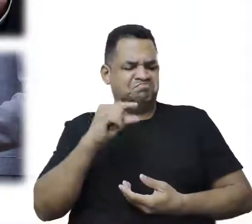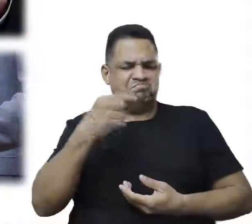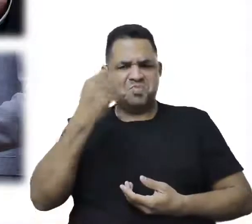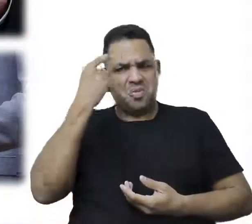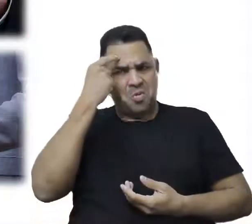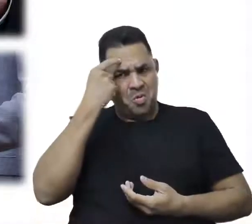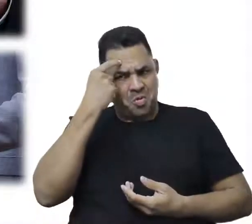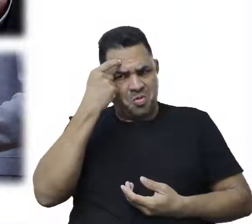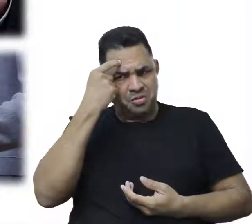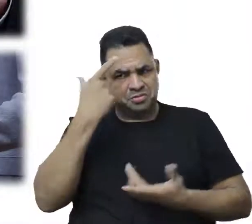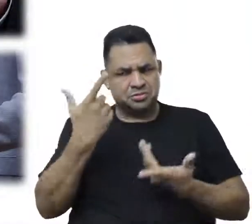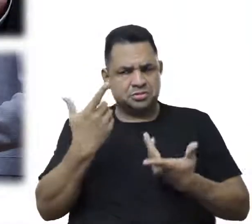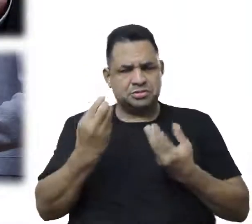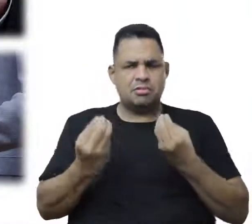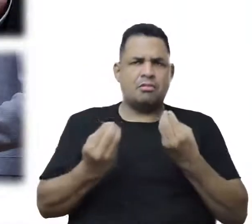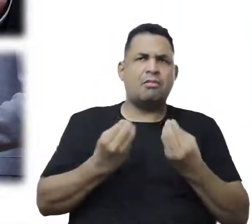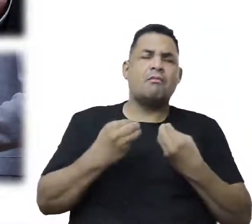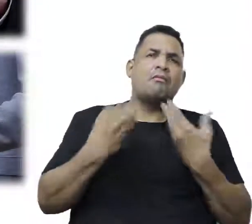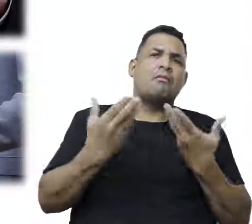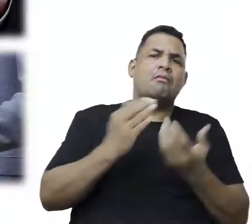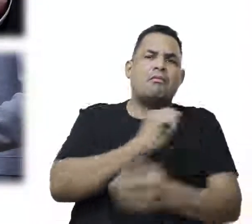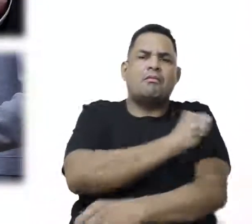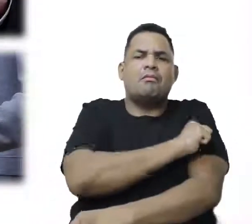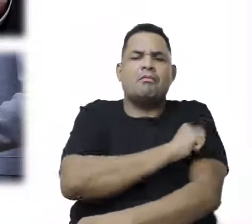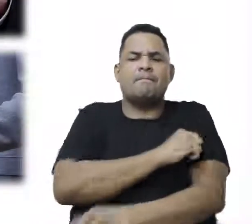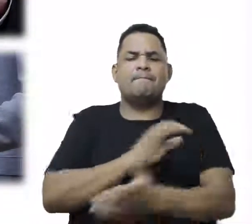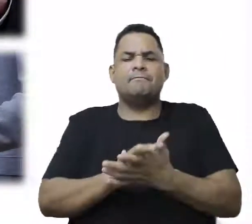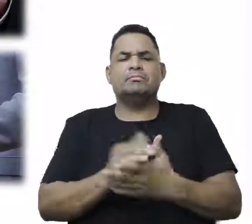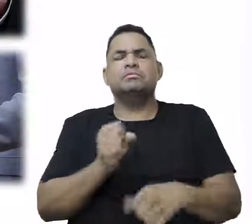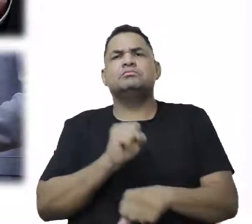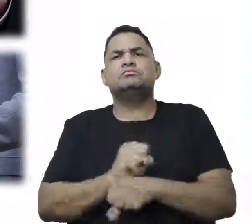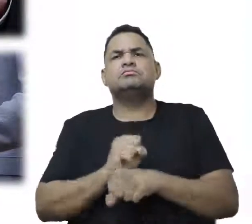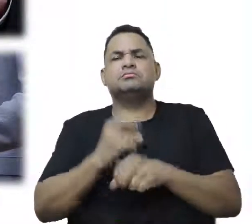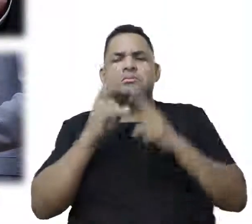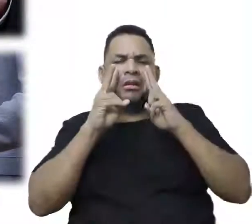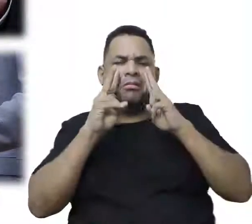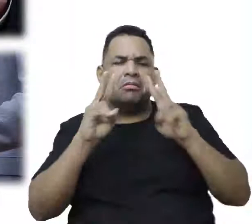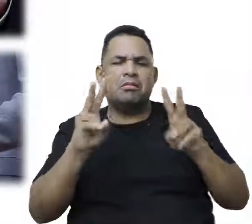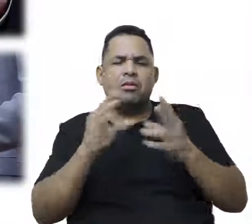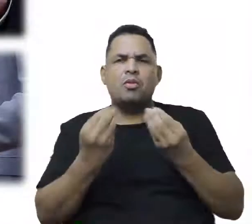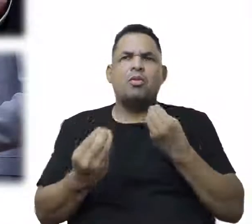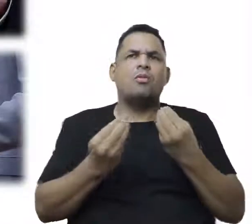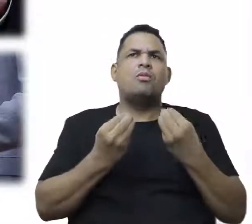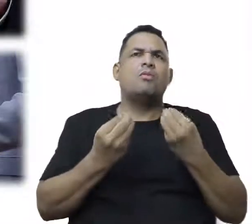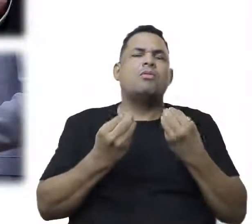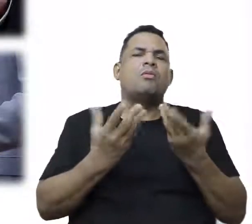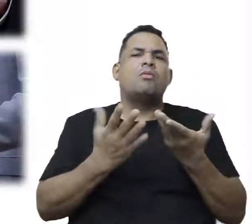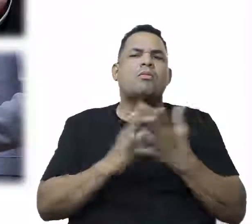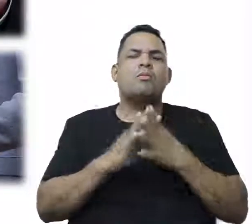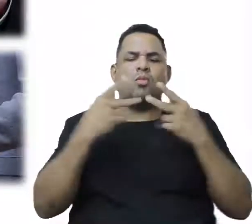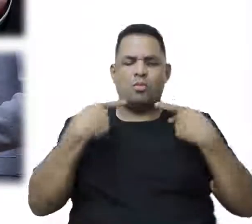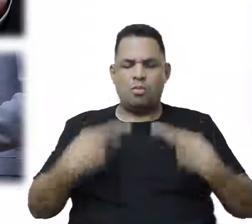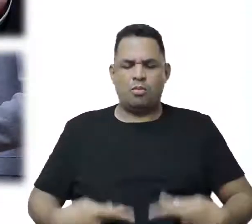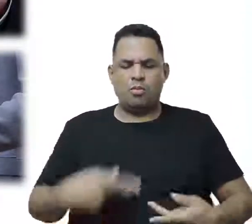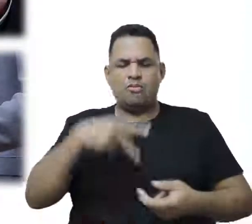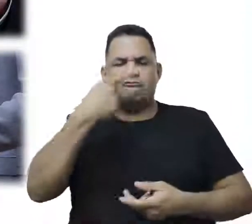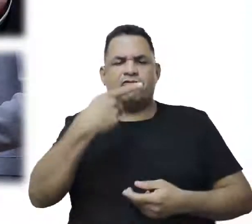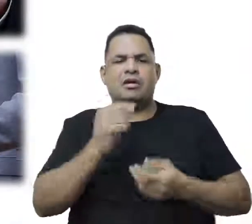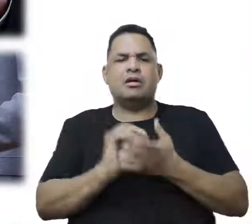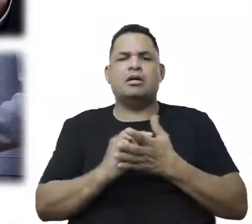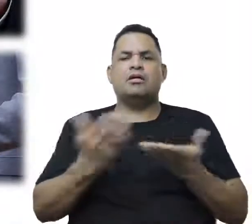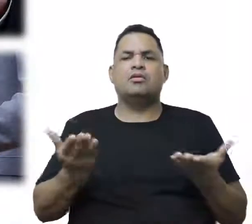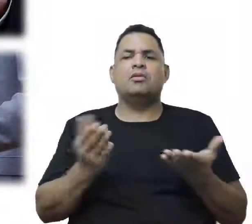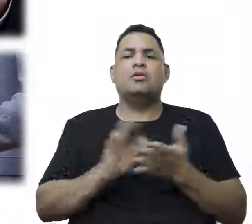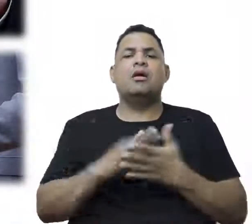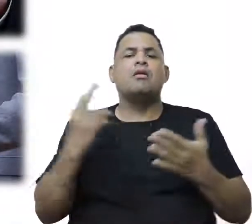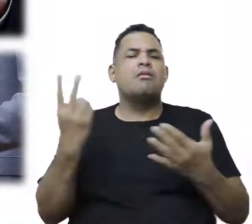Qual aluno, quem já parou para observar como que o seu corpo fala? Quais são suas reações, né? Então,